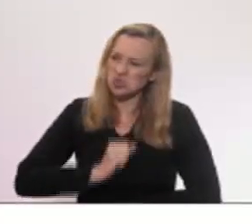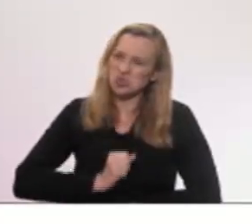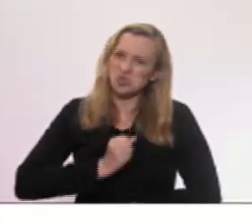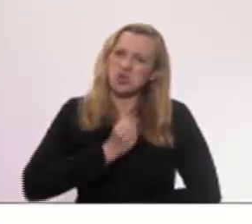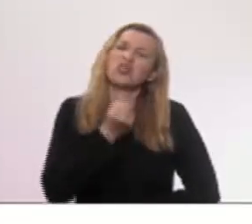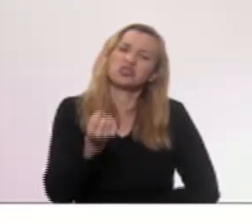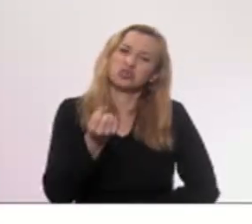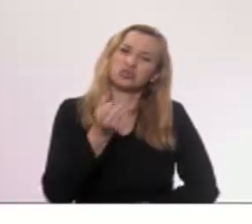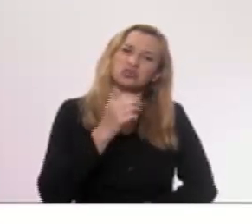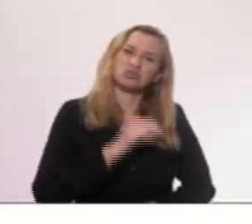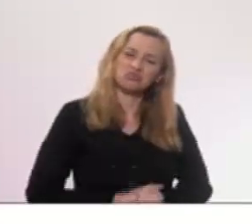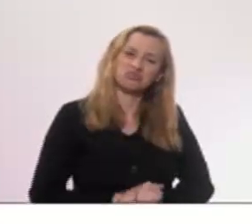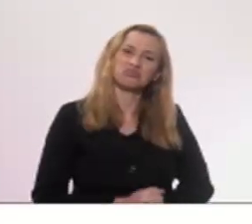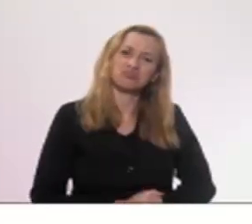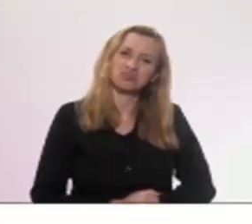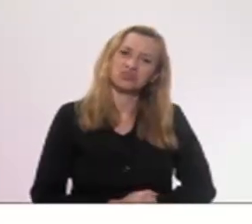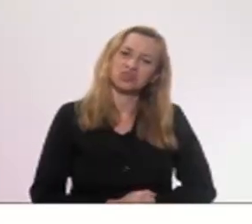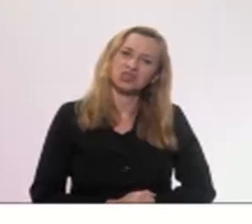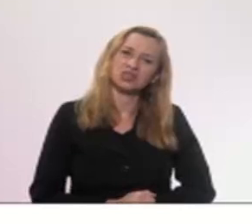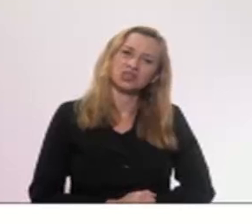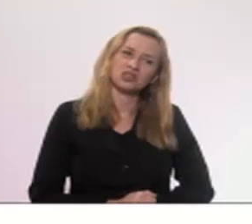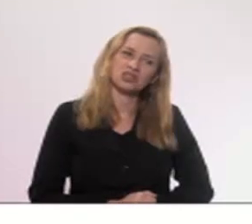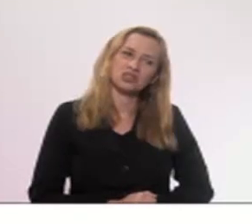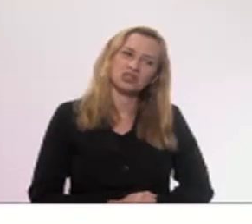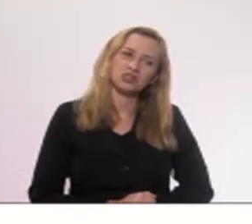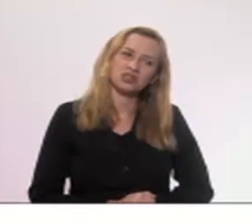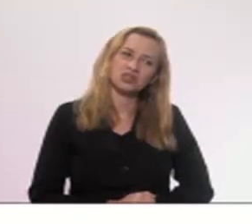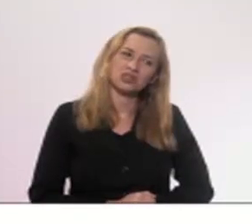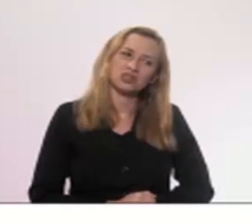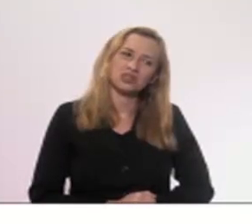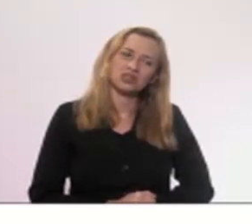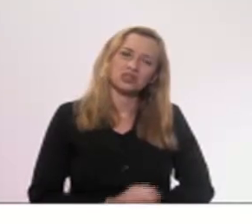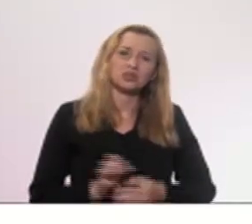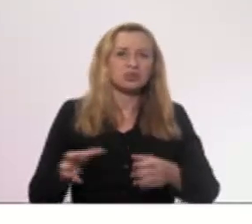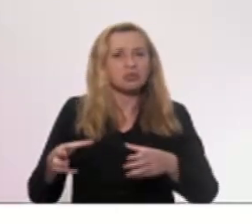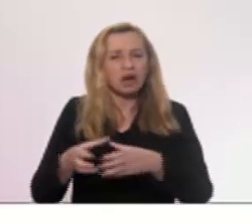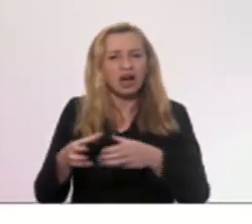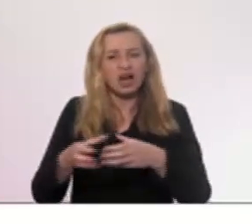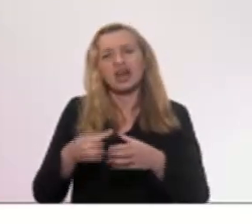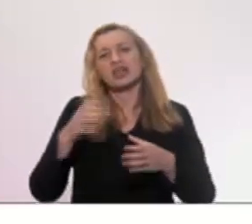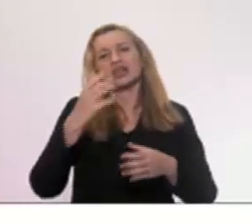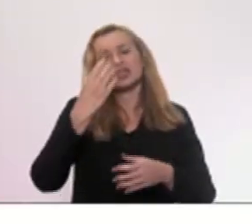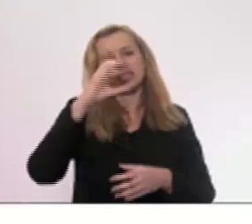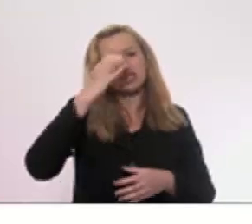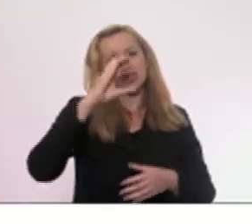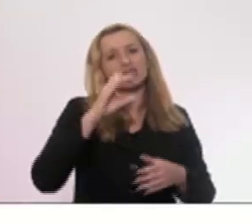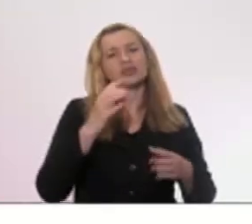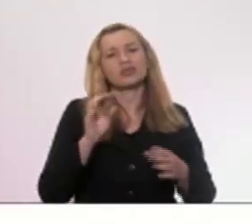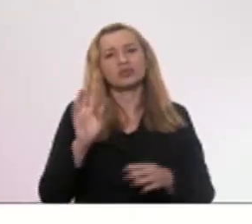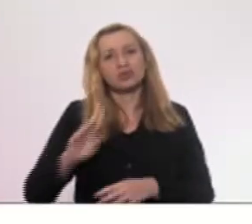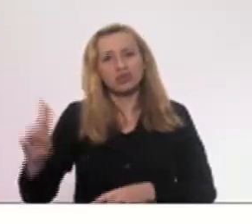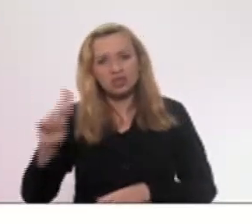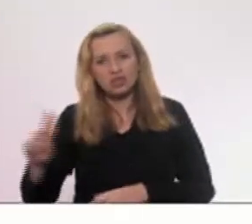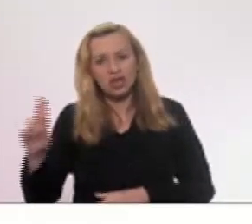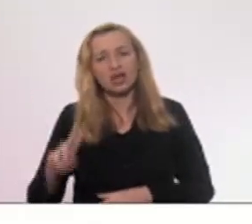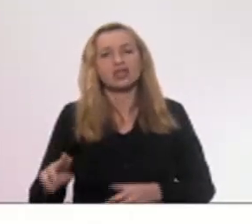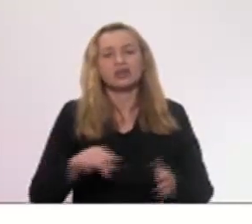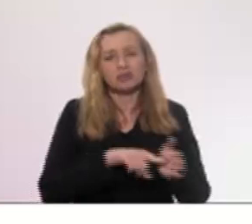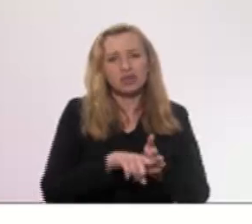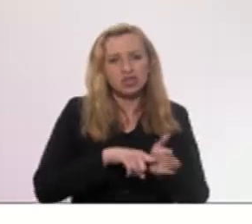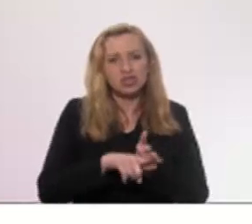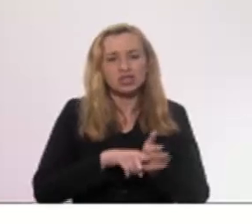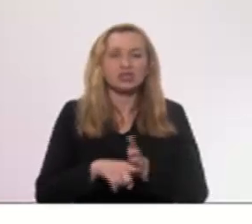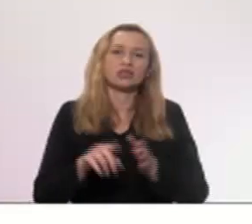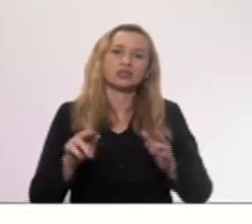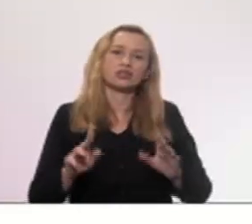tanta intolerância na sua relação com o campo científico, com o campo universitário, com o campo da pesquisa e da